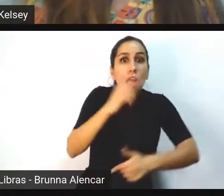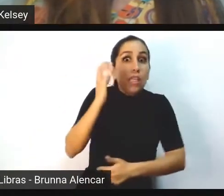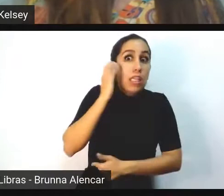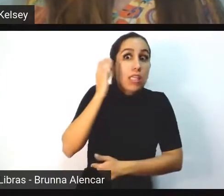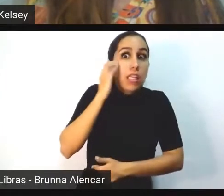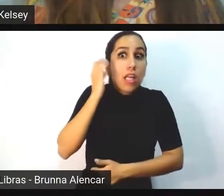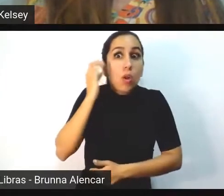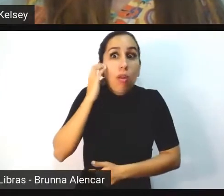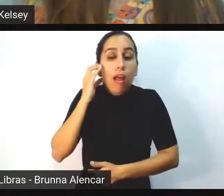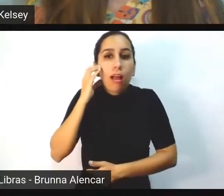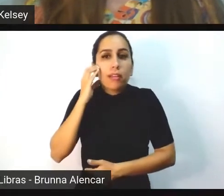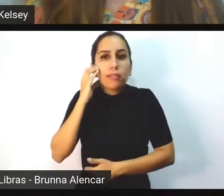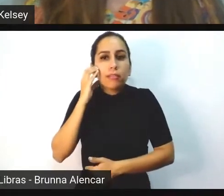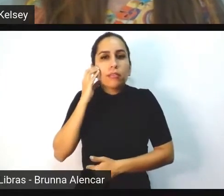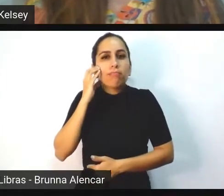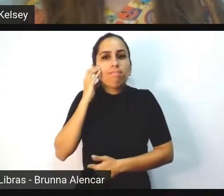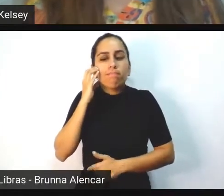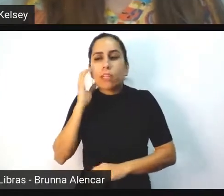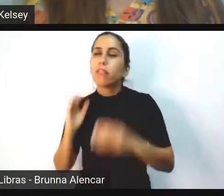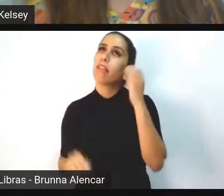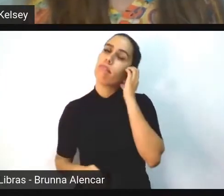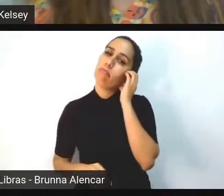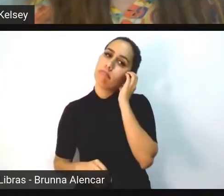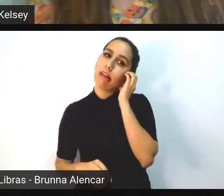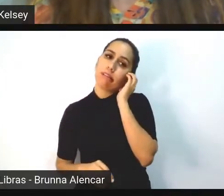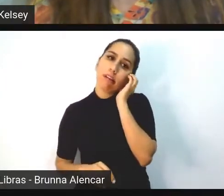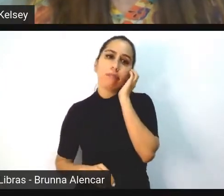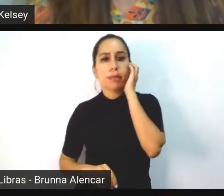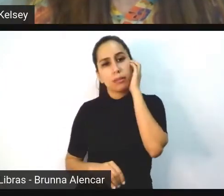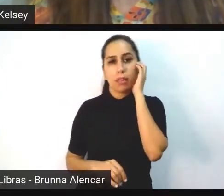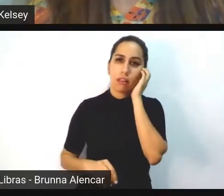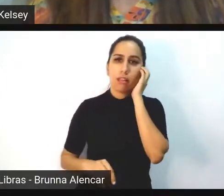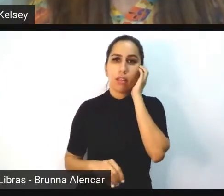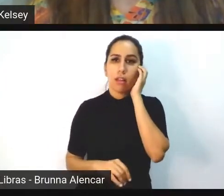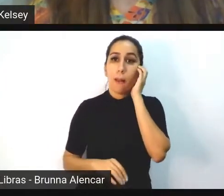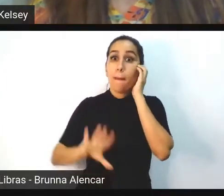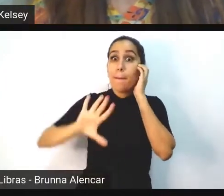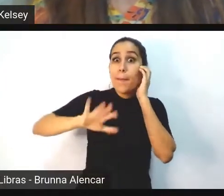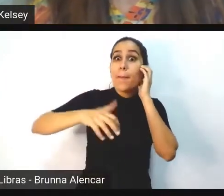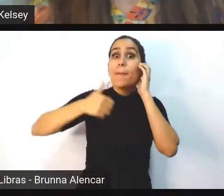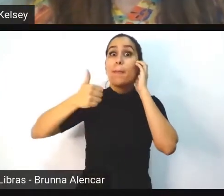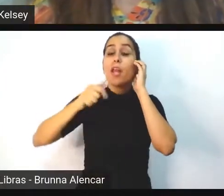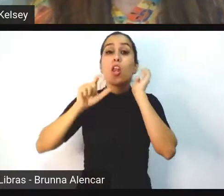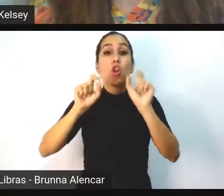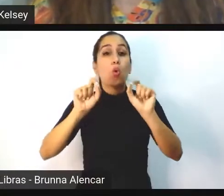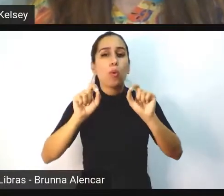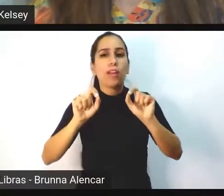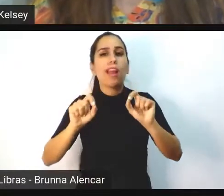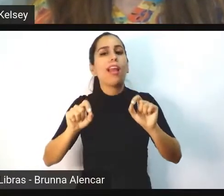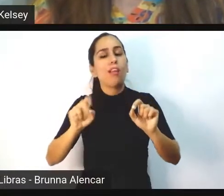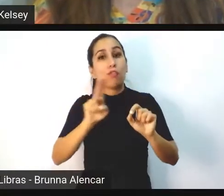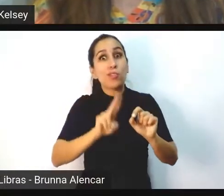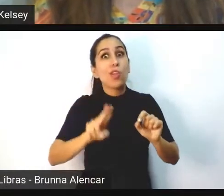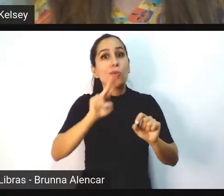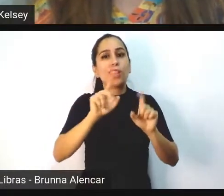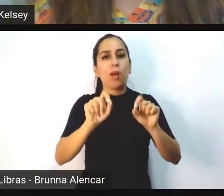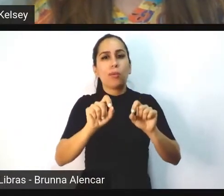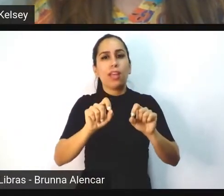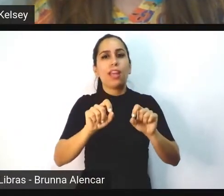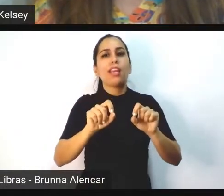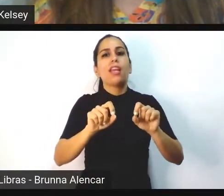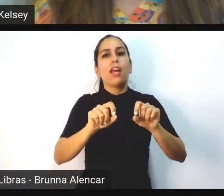gente? Vale a pena um pequeno suporte de celular Vocês não deixem aqui, ó, em cima da